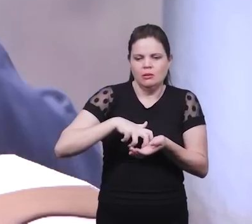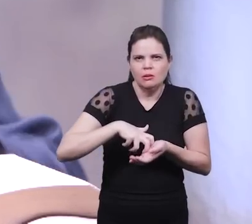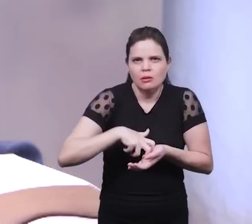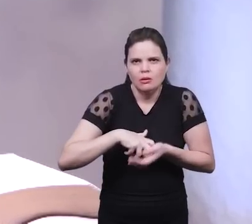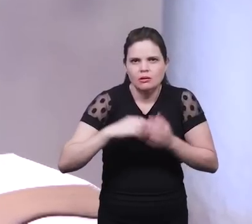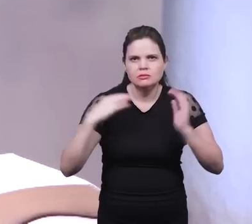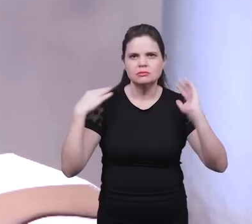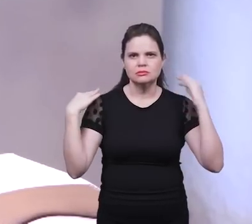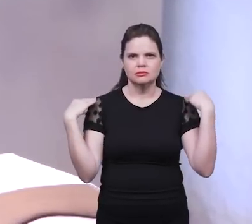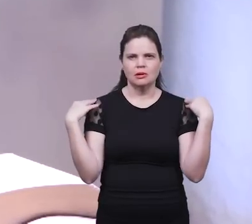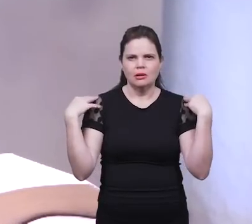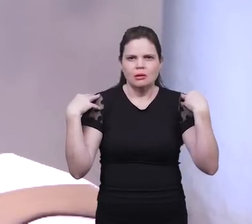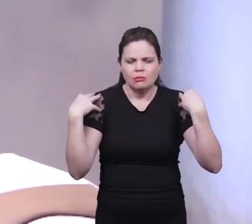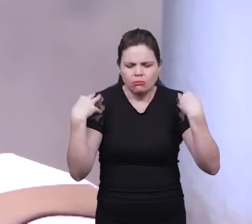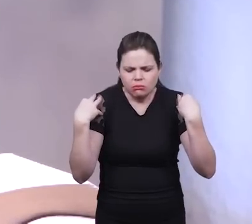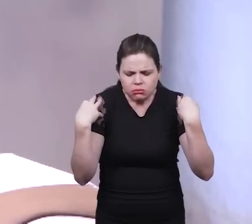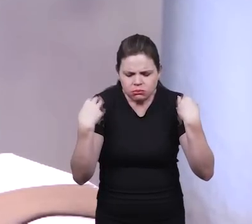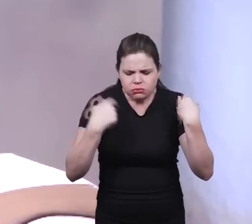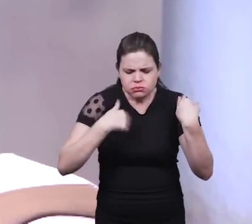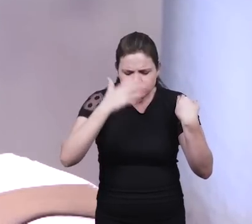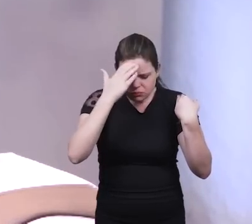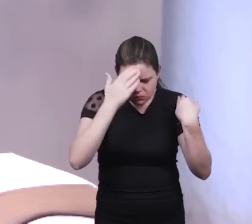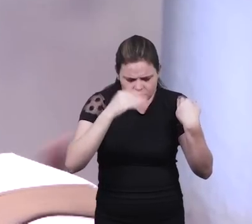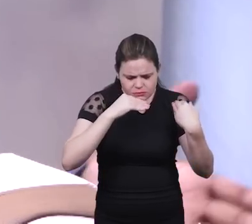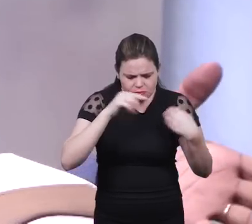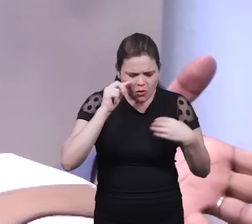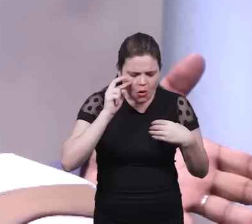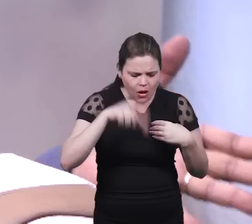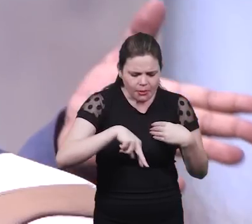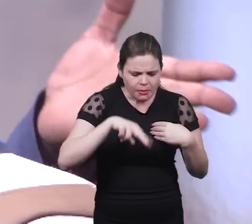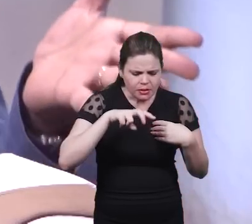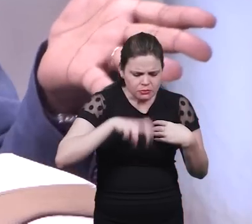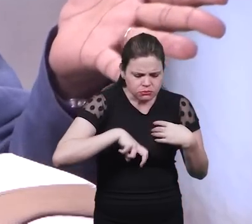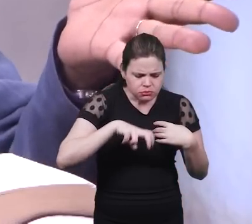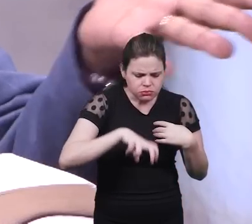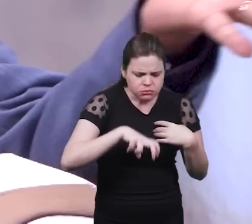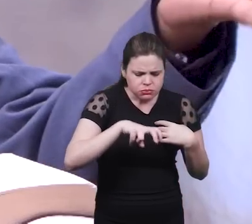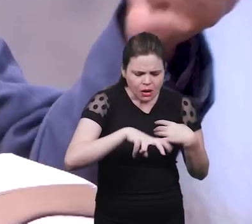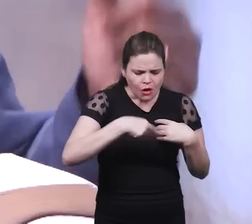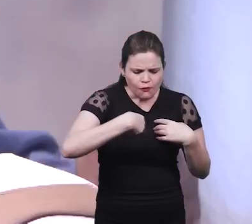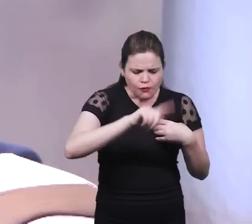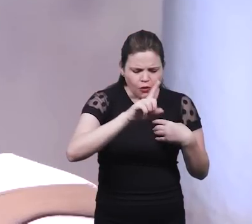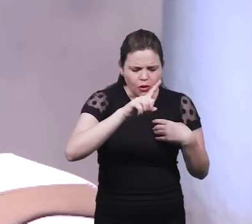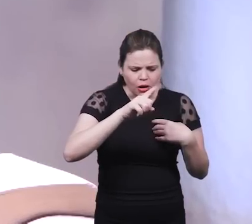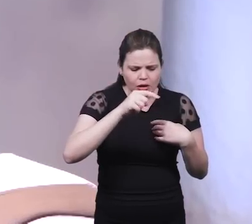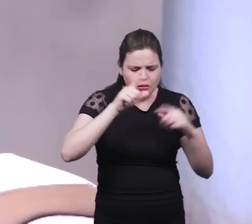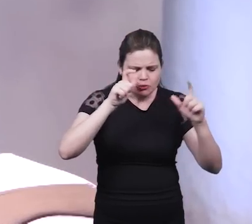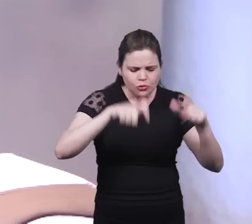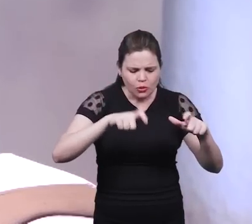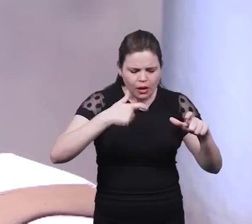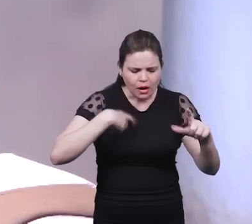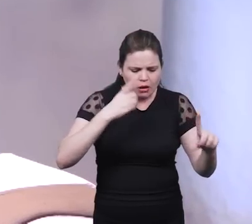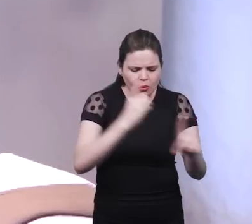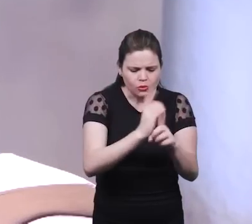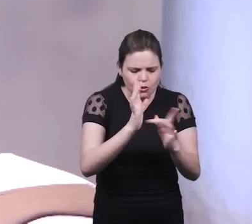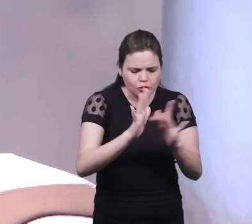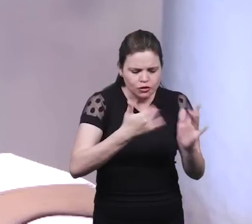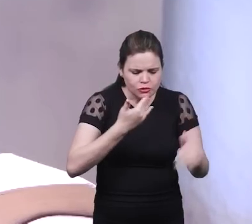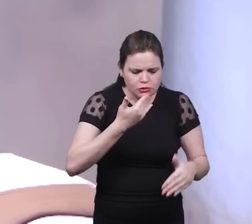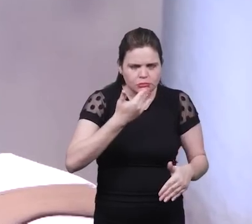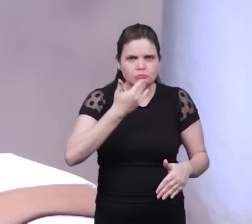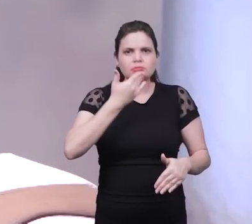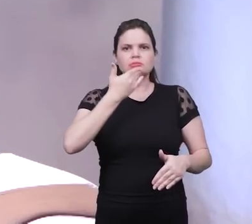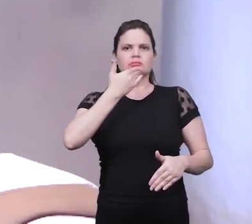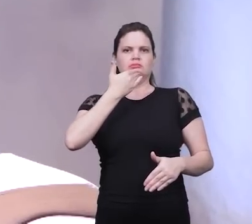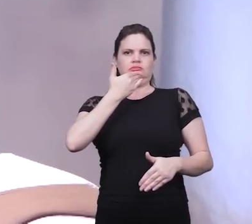foi no culto e encontrou com Jesus, né? Então esse homem aqui estava... a única esperança dele de ficar bom é aquilo ali. Mas